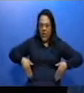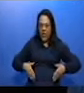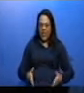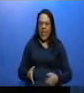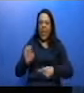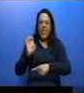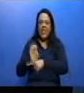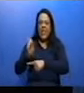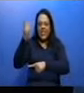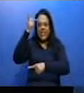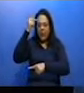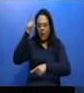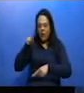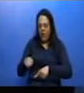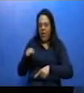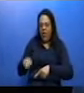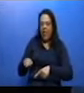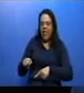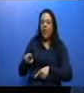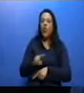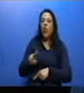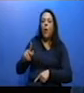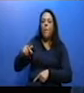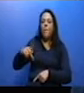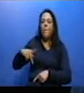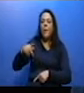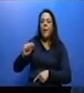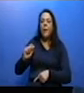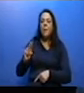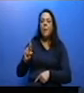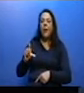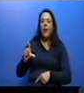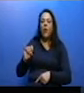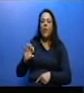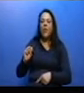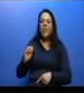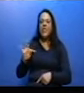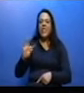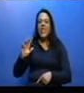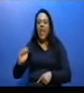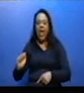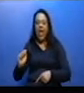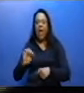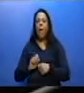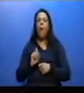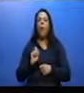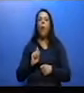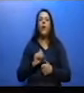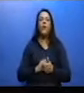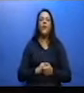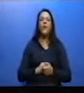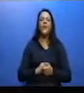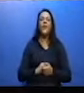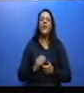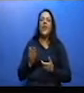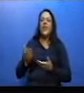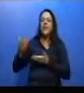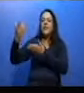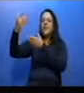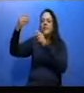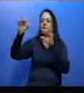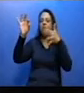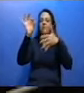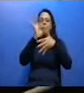Paulo. Então, quem nasce no estado de São Paulo é chamado paulista. Então, esses são os itens da